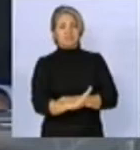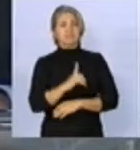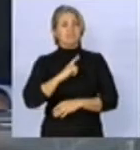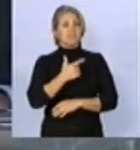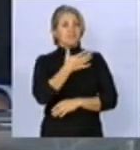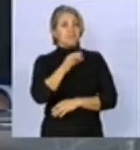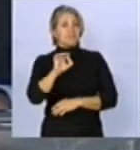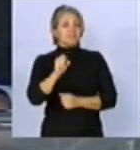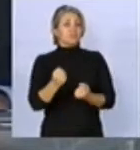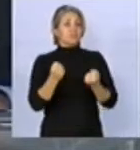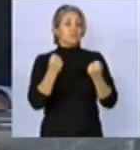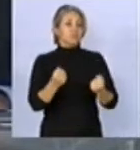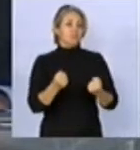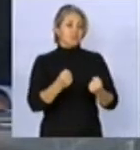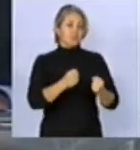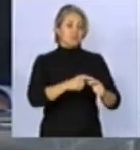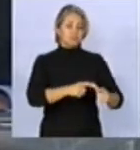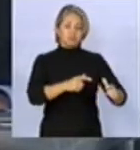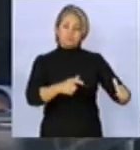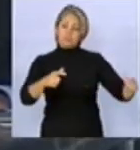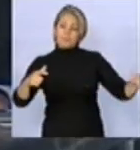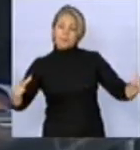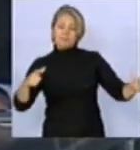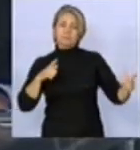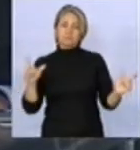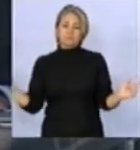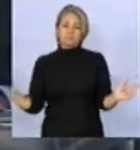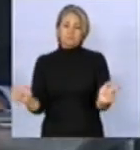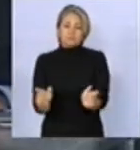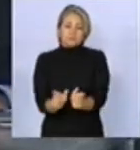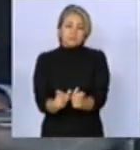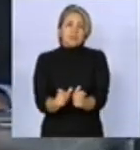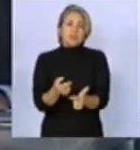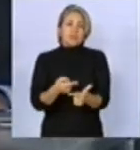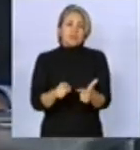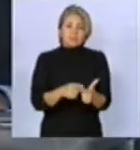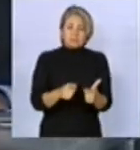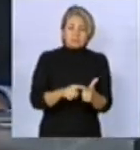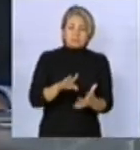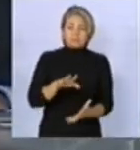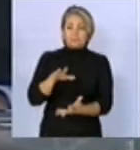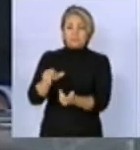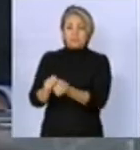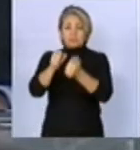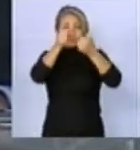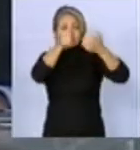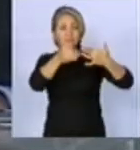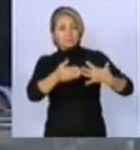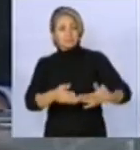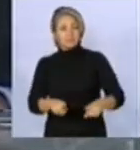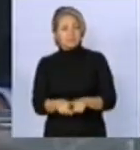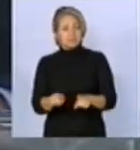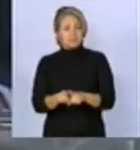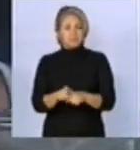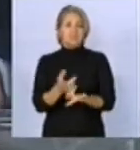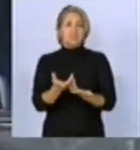toneladas por hectare em termos de produtividade e falo em crise mundial falam em seca mais tem